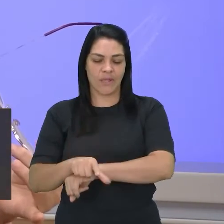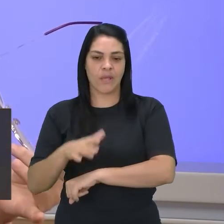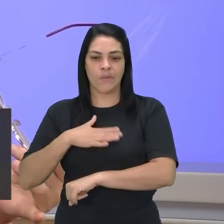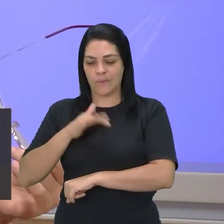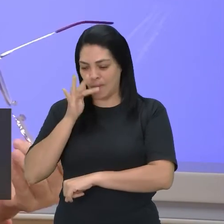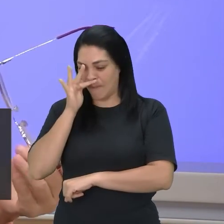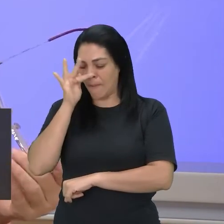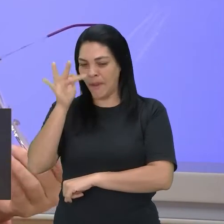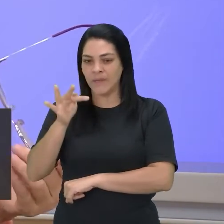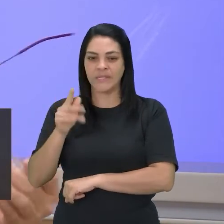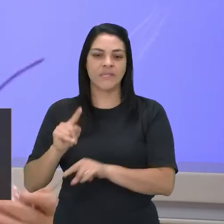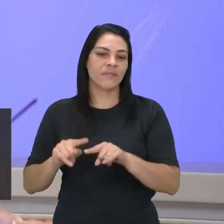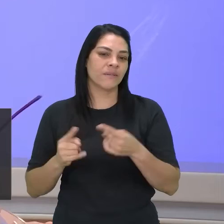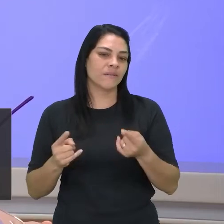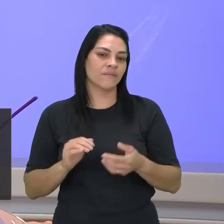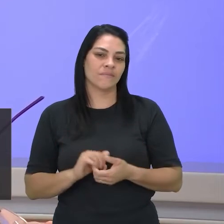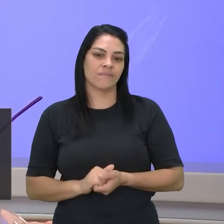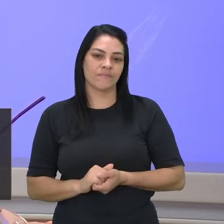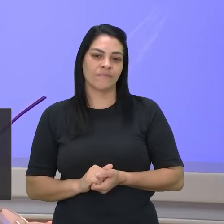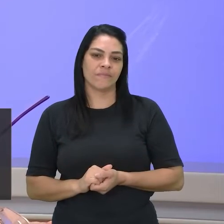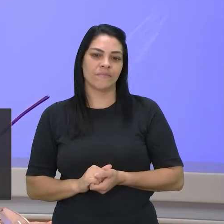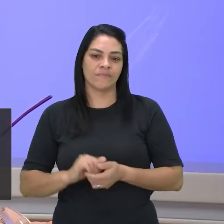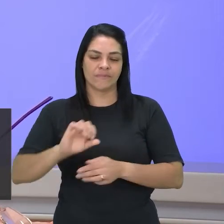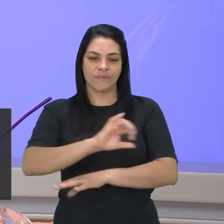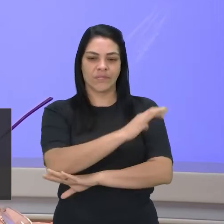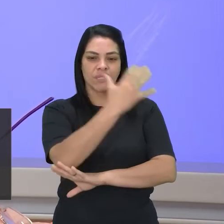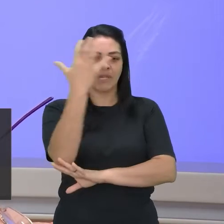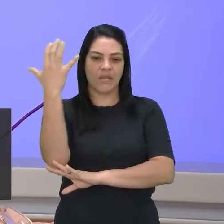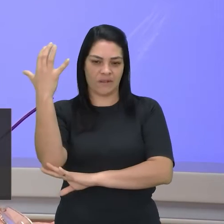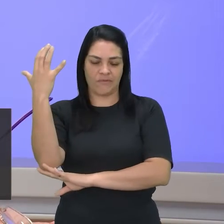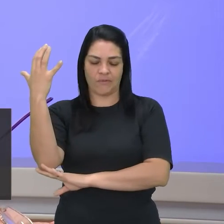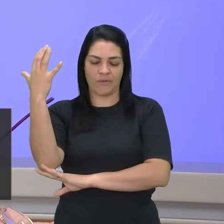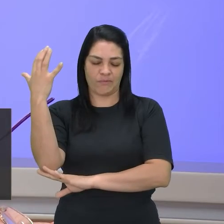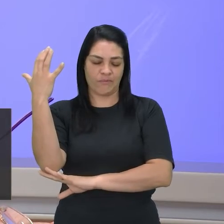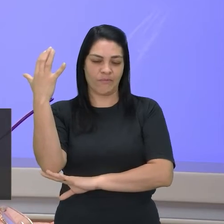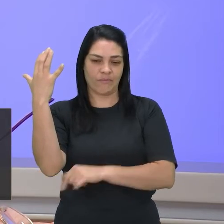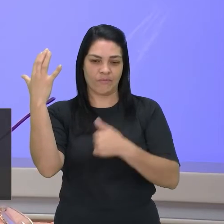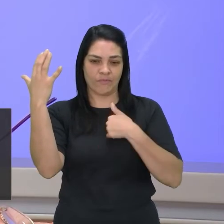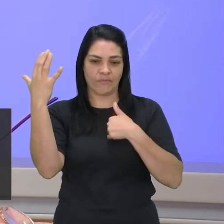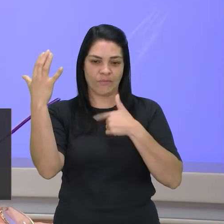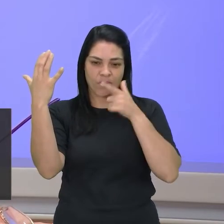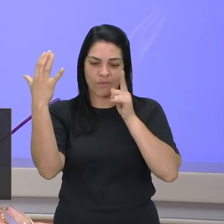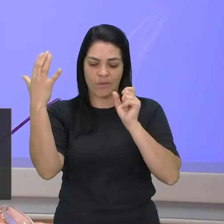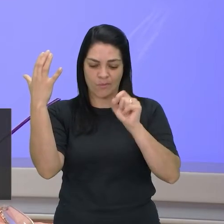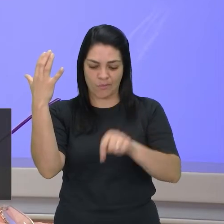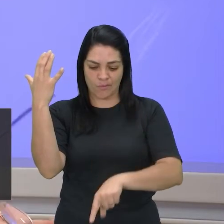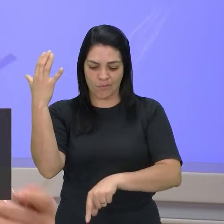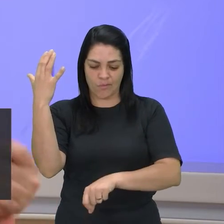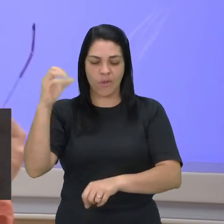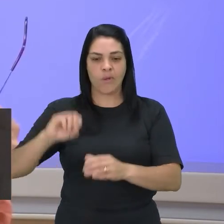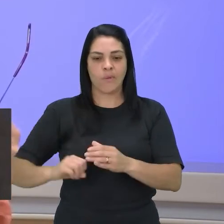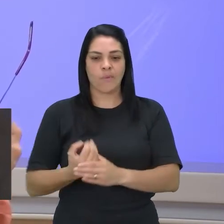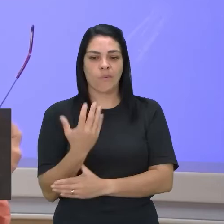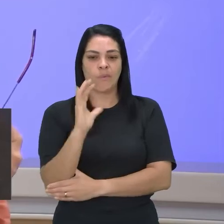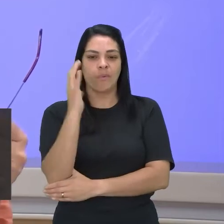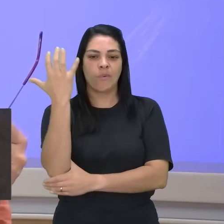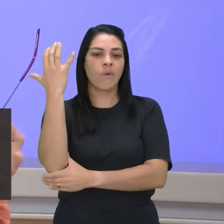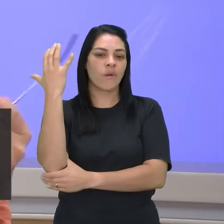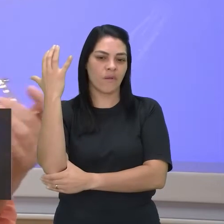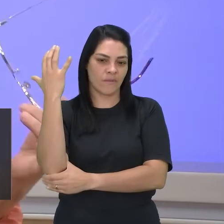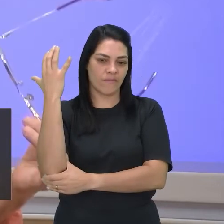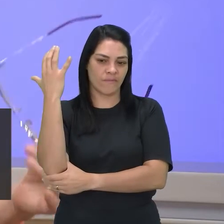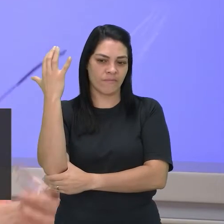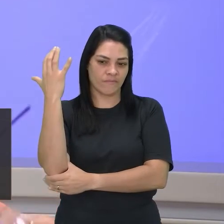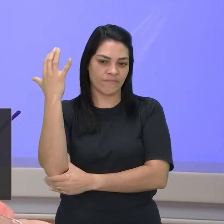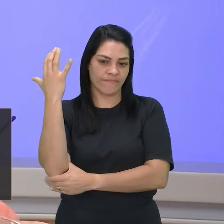uma. Mas não foi a de árvore, que acabou, eu achei que era, quando eu comprei, achei que era de arbusto, mas aí era